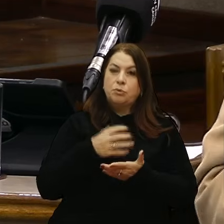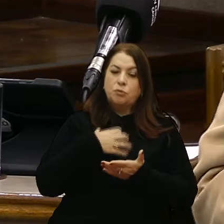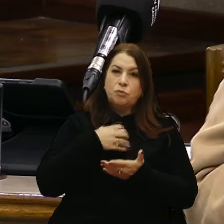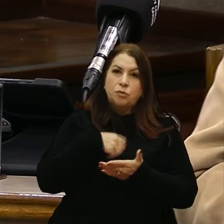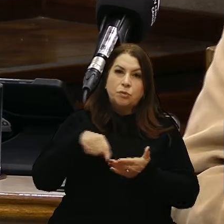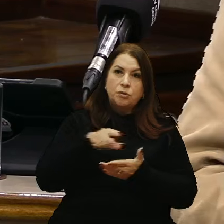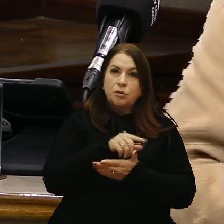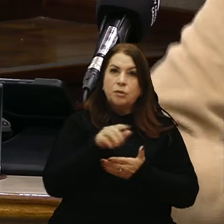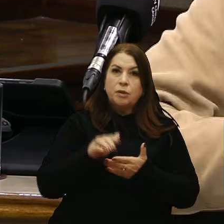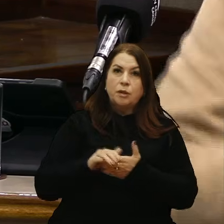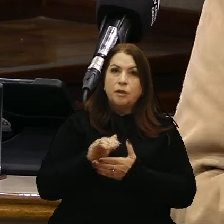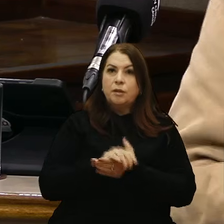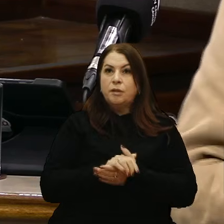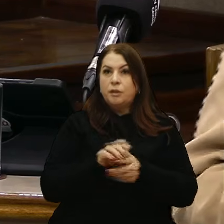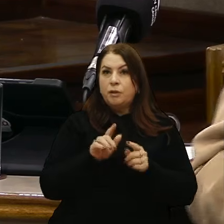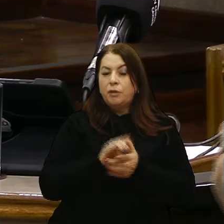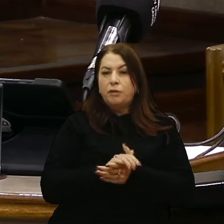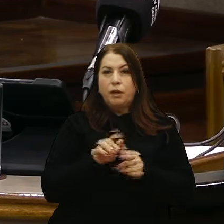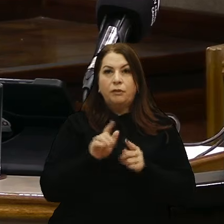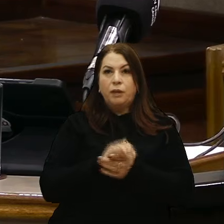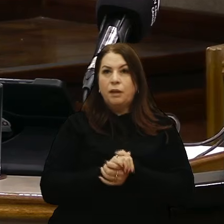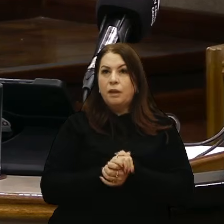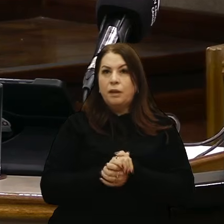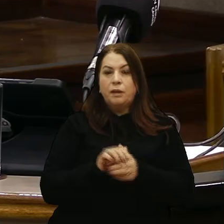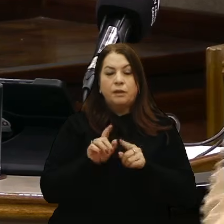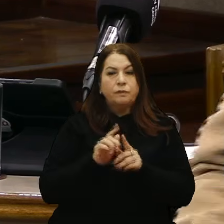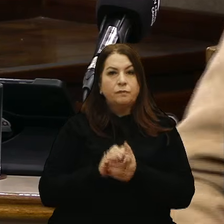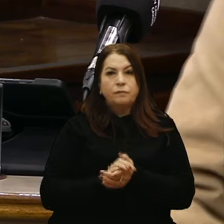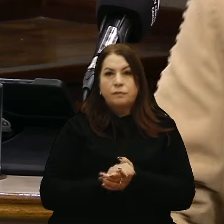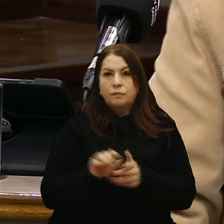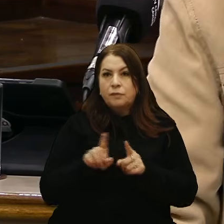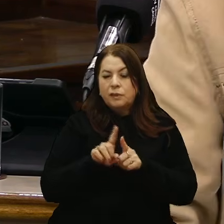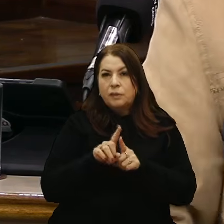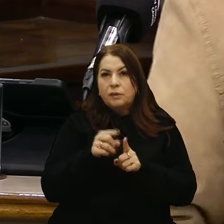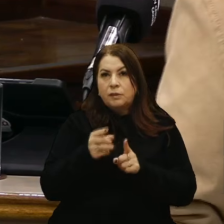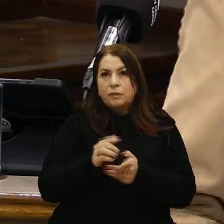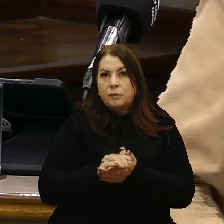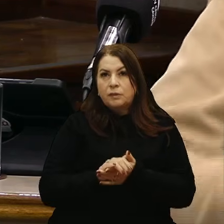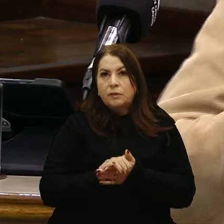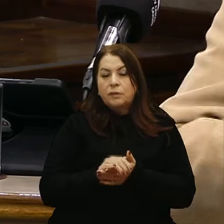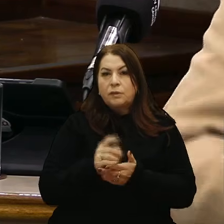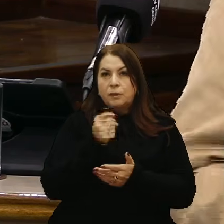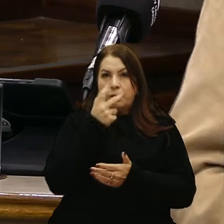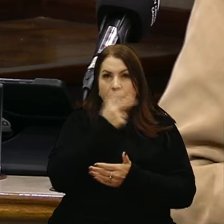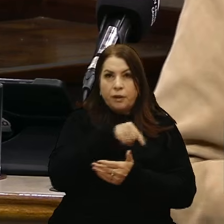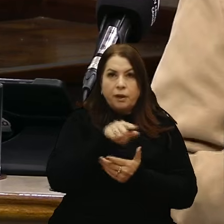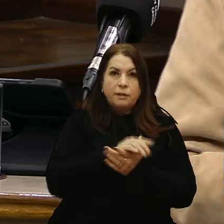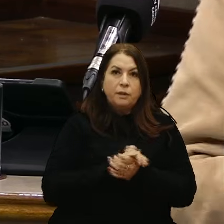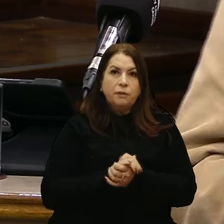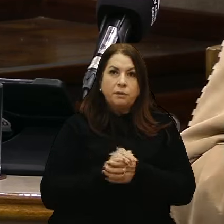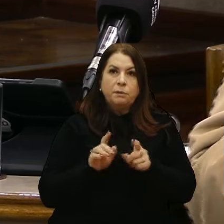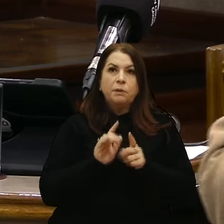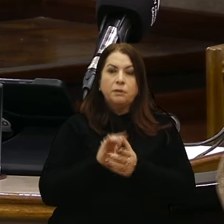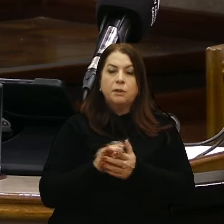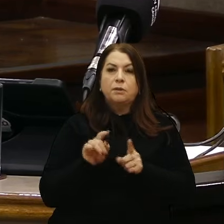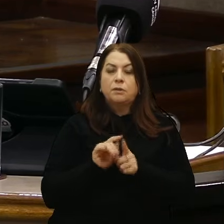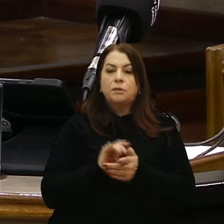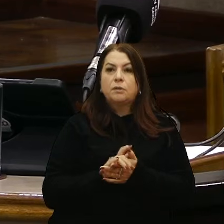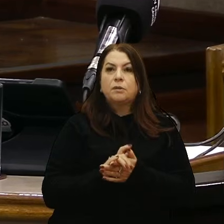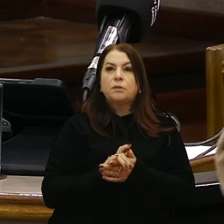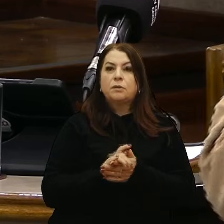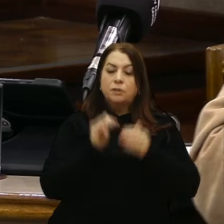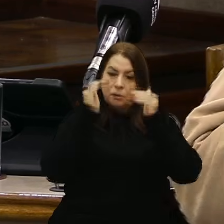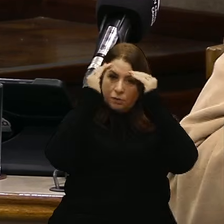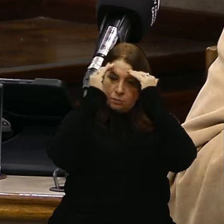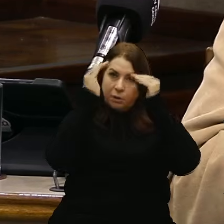sua atitude, o qual em muitas partes, assim, eu me acho muito parecido na questão de humildade, de